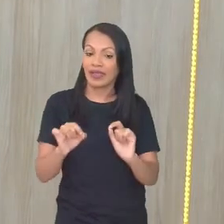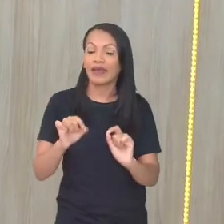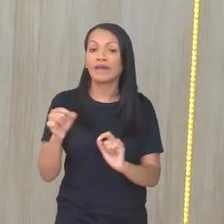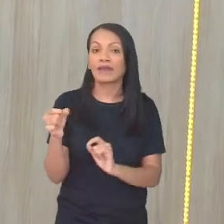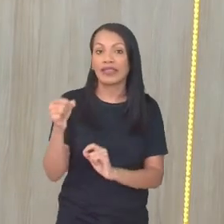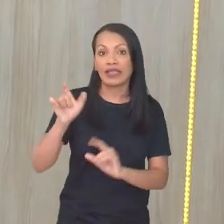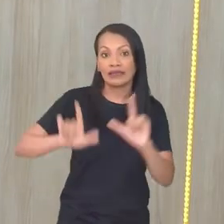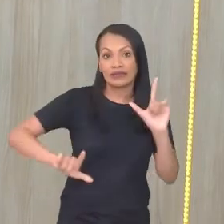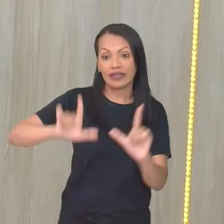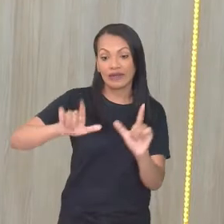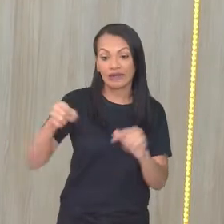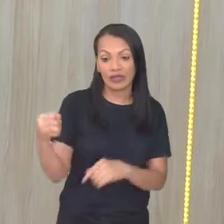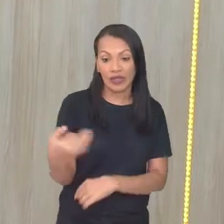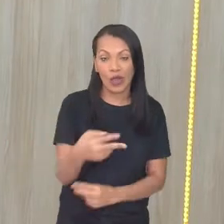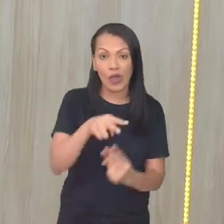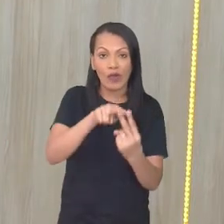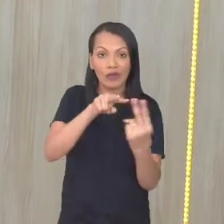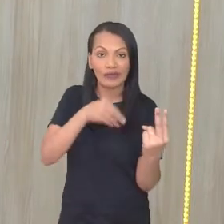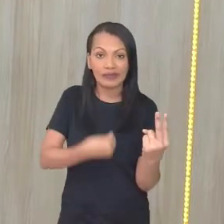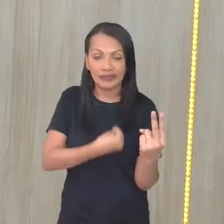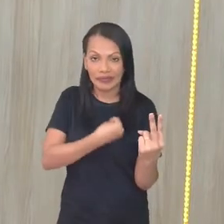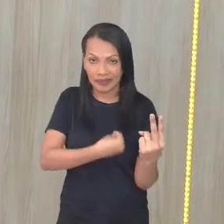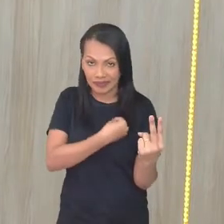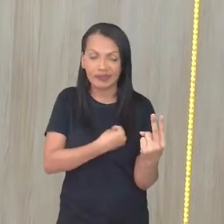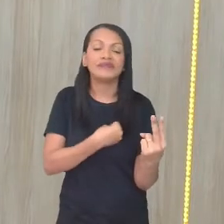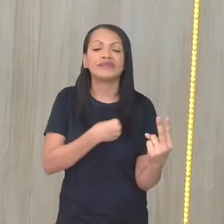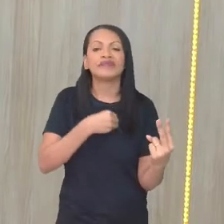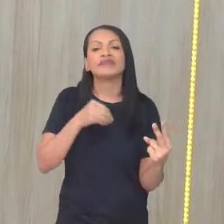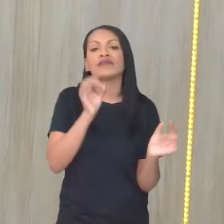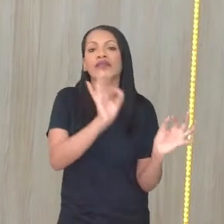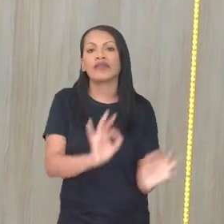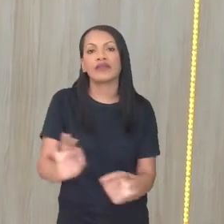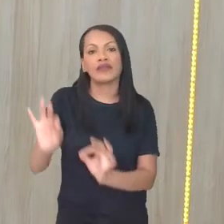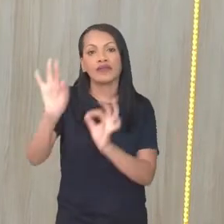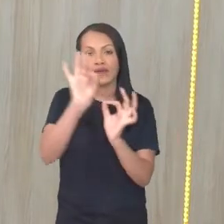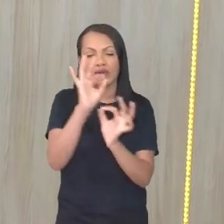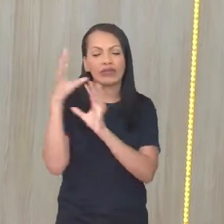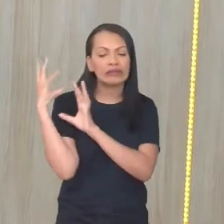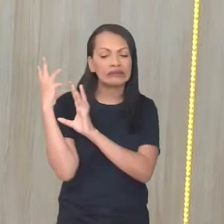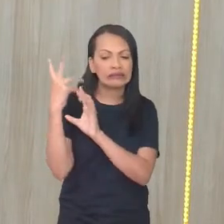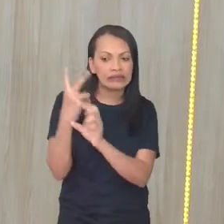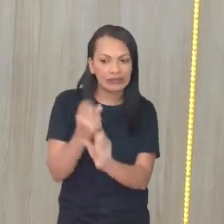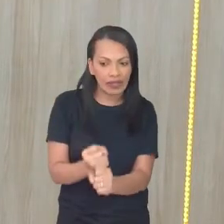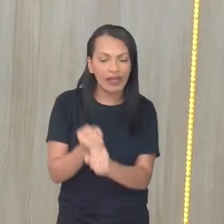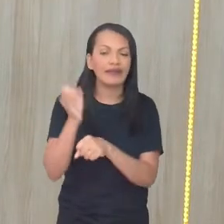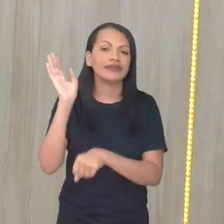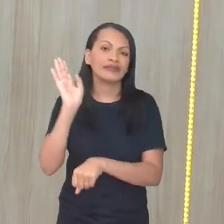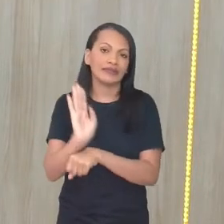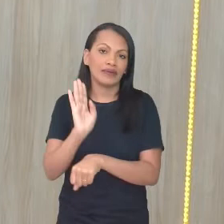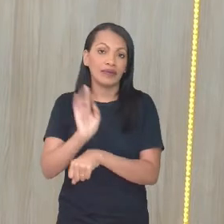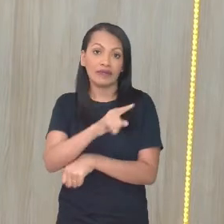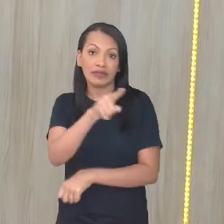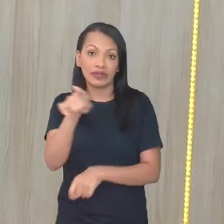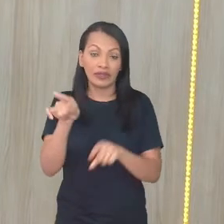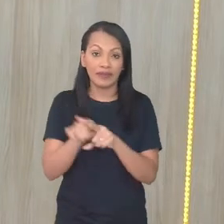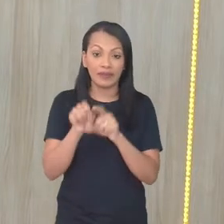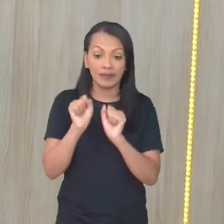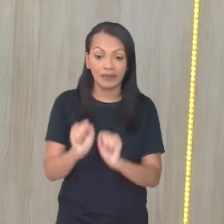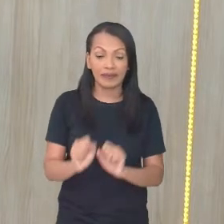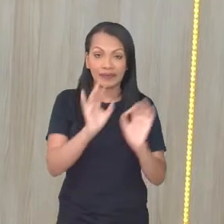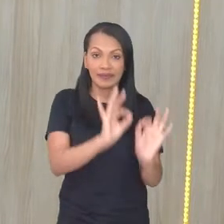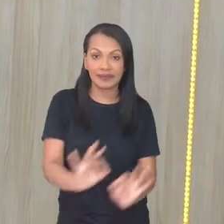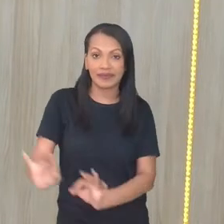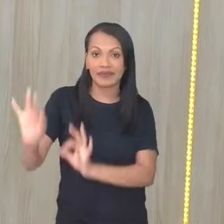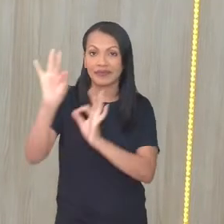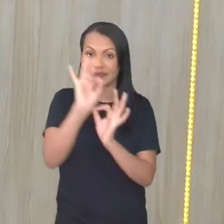Nova, aqui da aula ao vivo, a aula pela reprise à tarde, mas você também pode acompanhar as